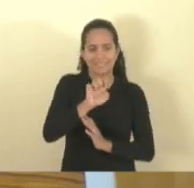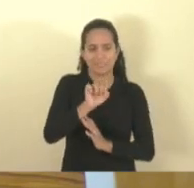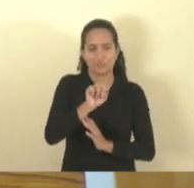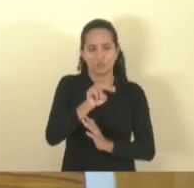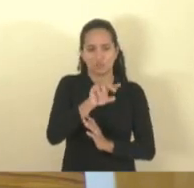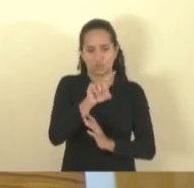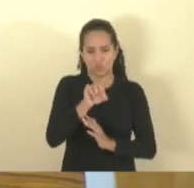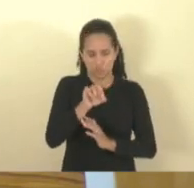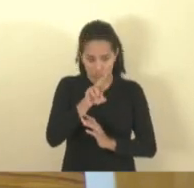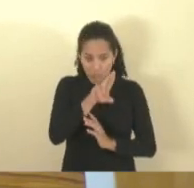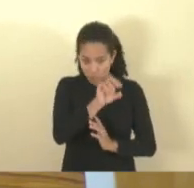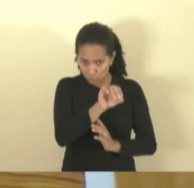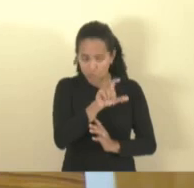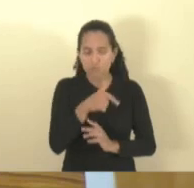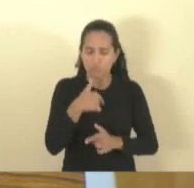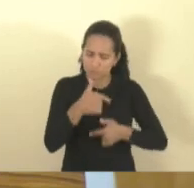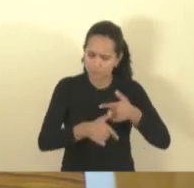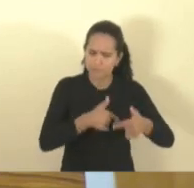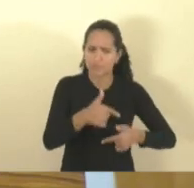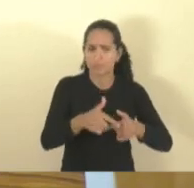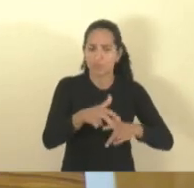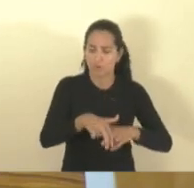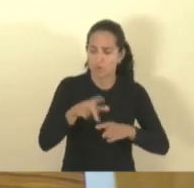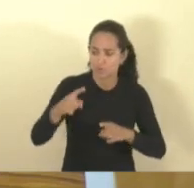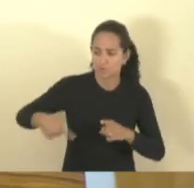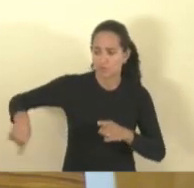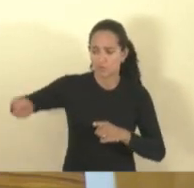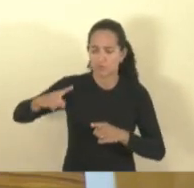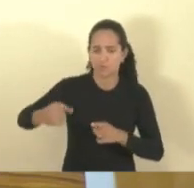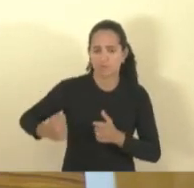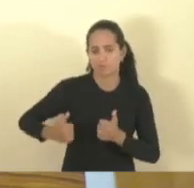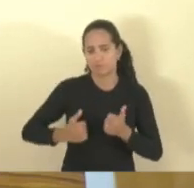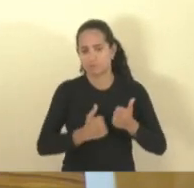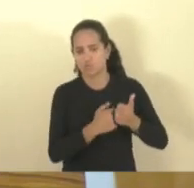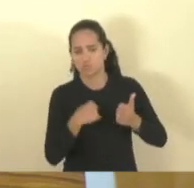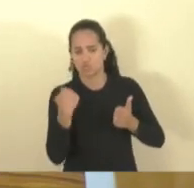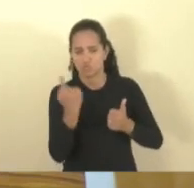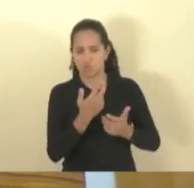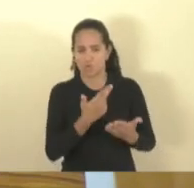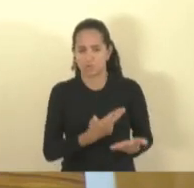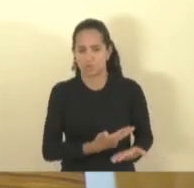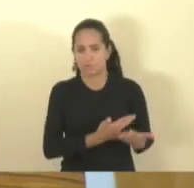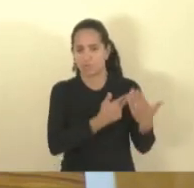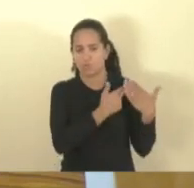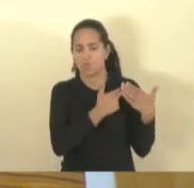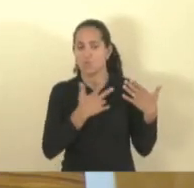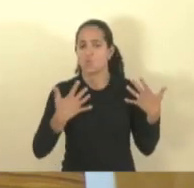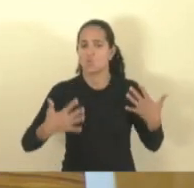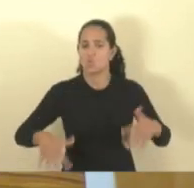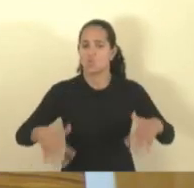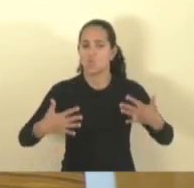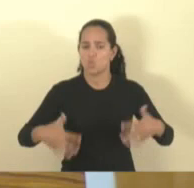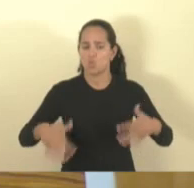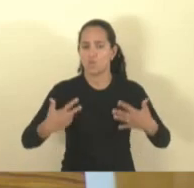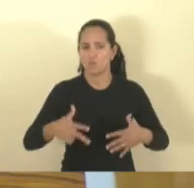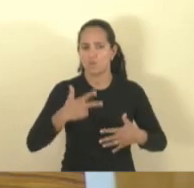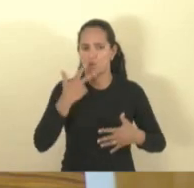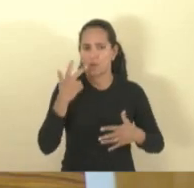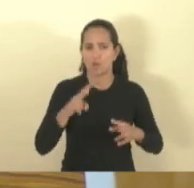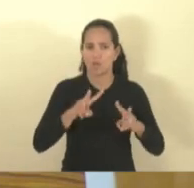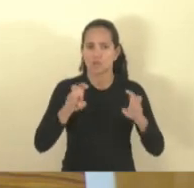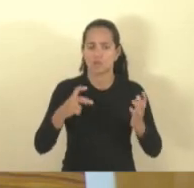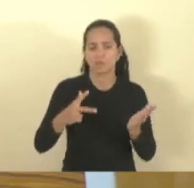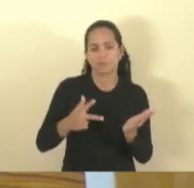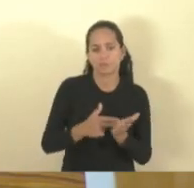a de vocês, mas nós temos uma responsabilidade muito grande quando se fala de